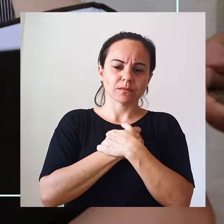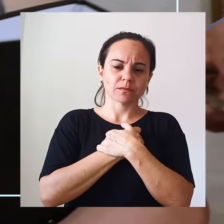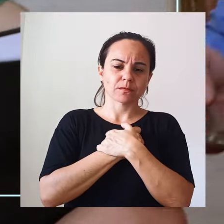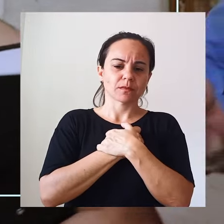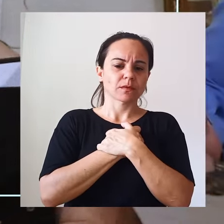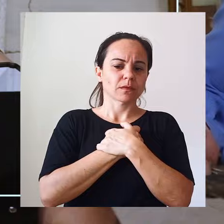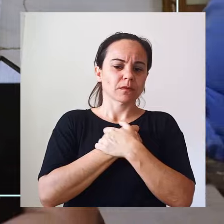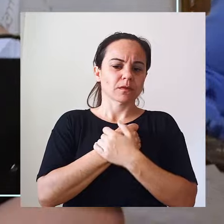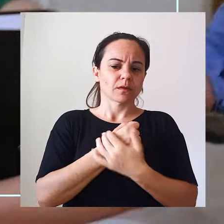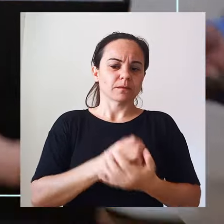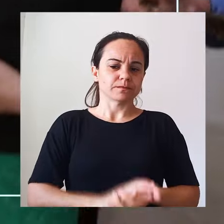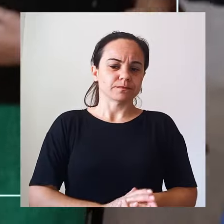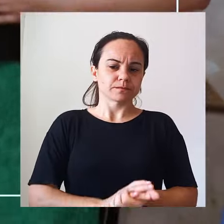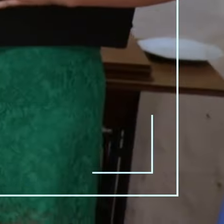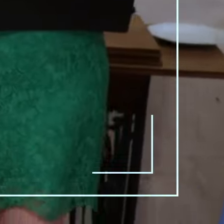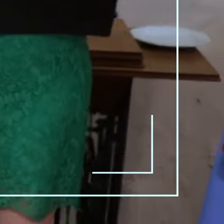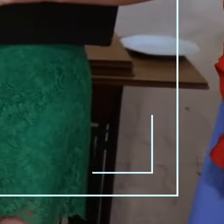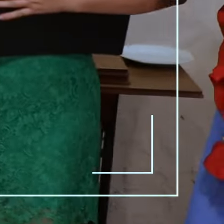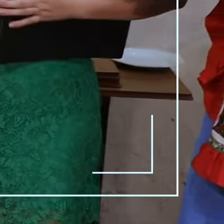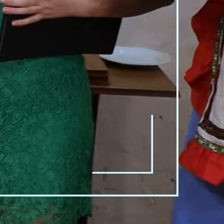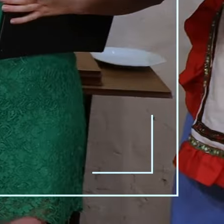Dona, você...